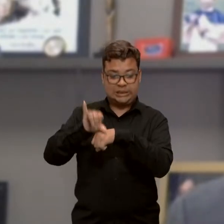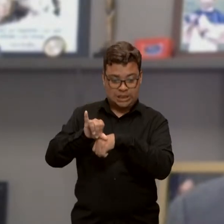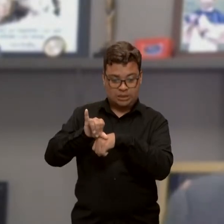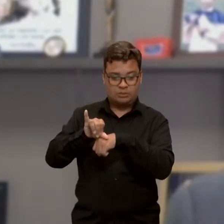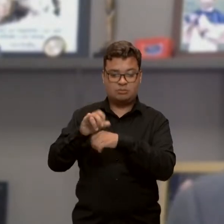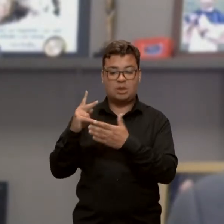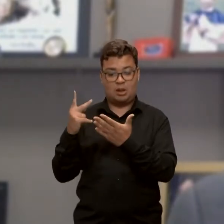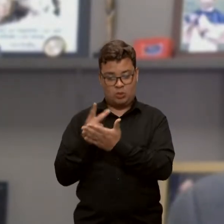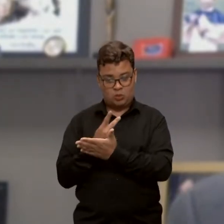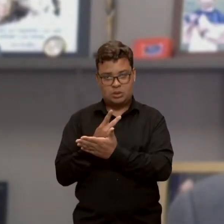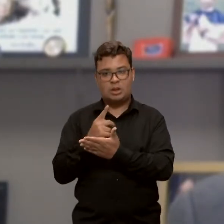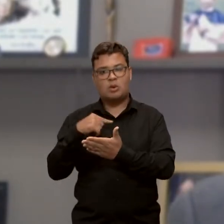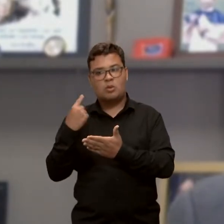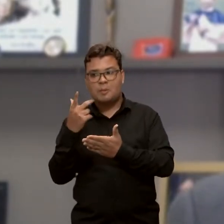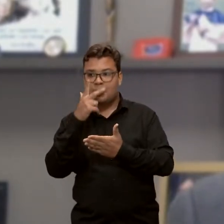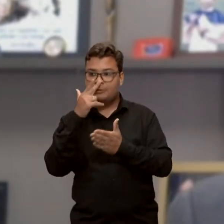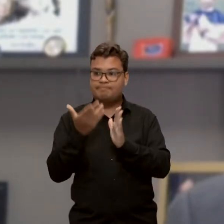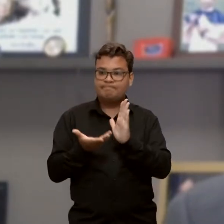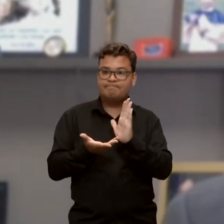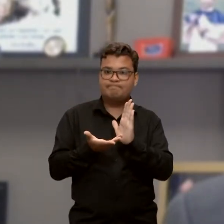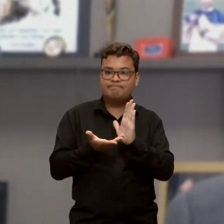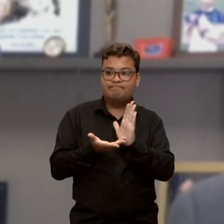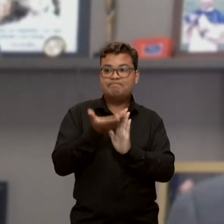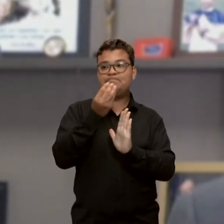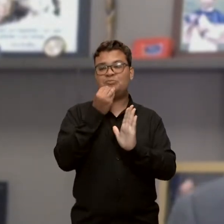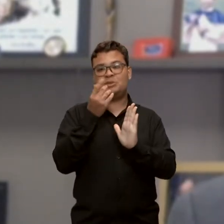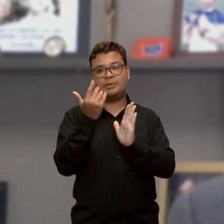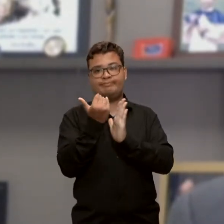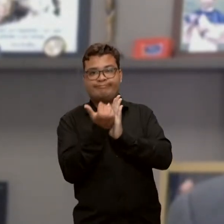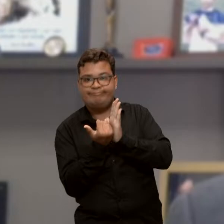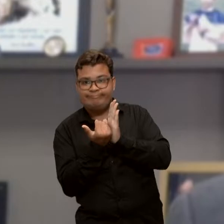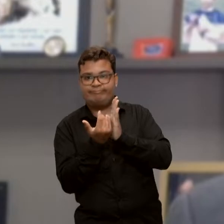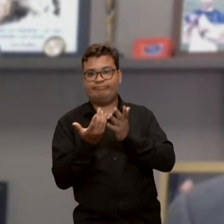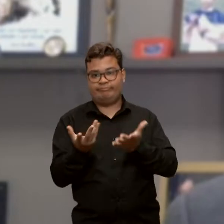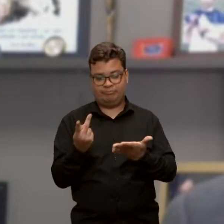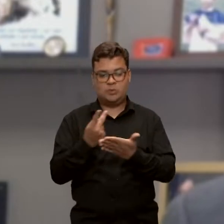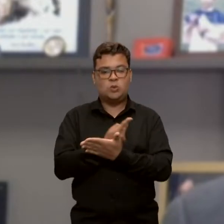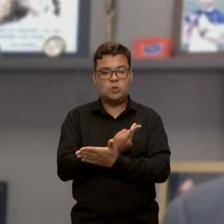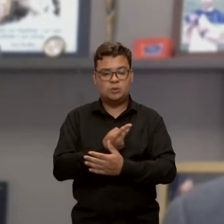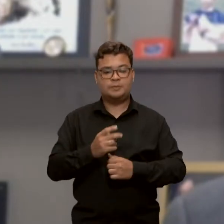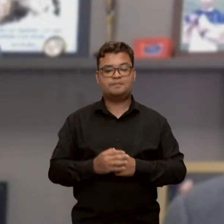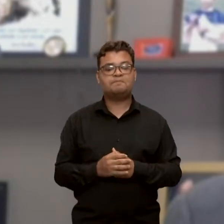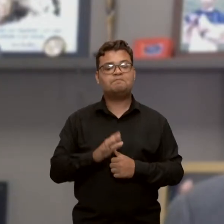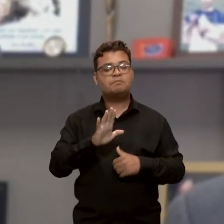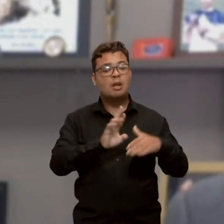nos rankings. Mas, mesmo assim, nas últimas avaliações desses